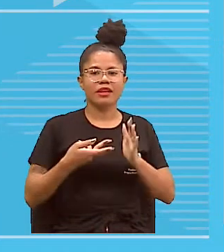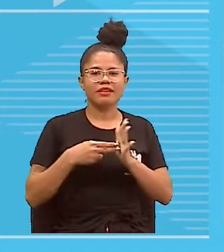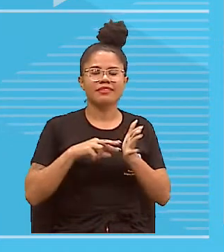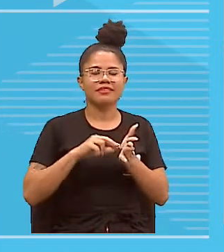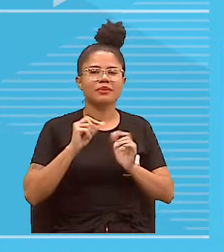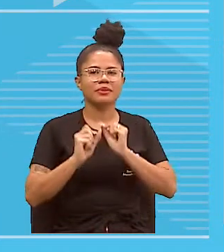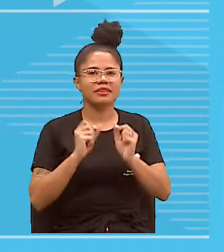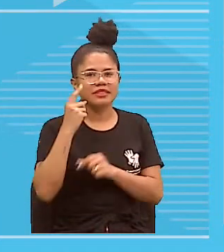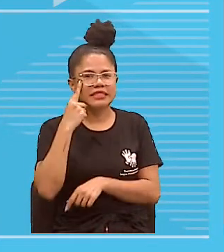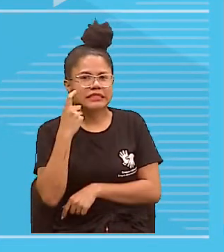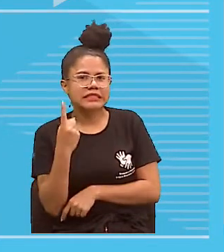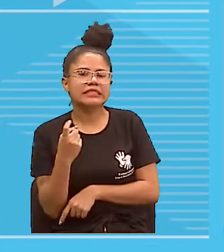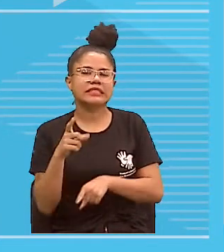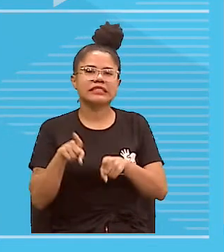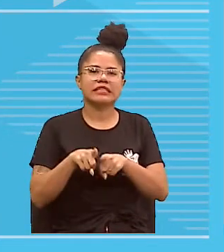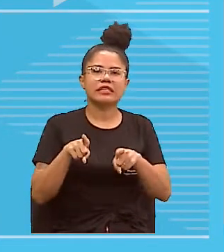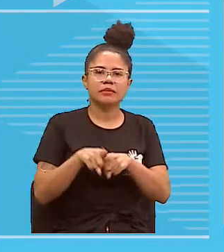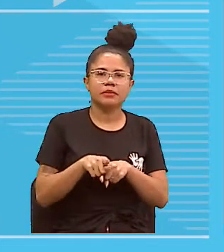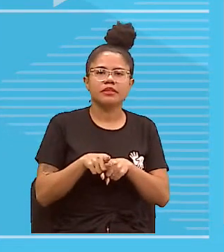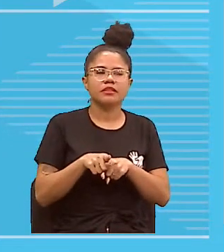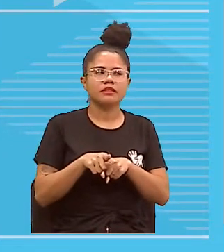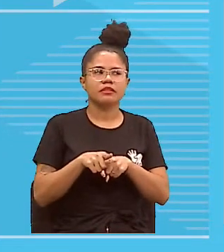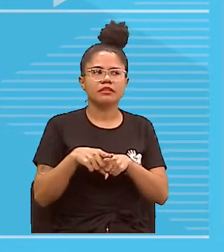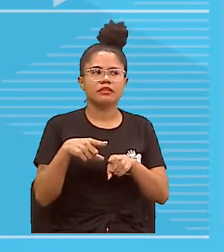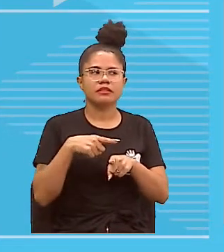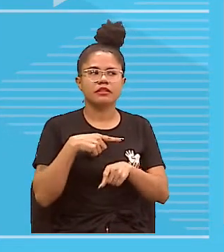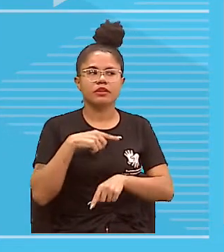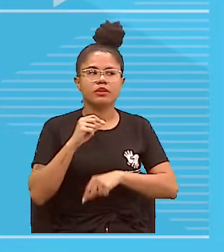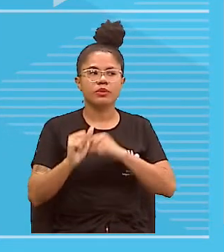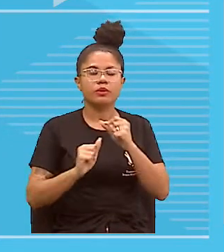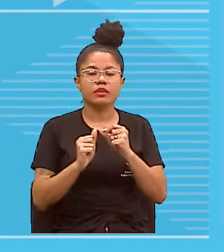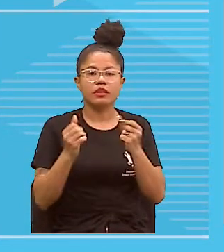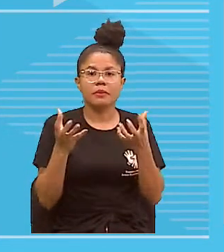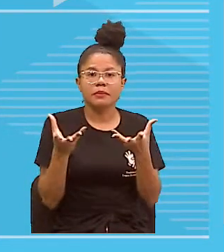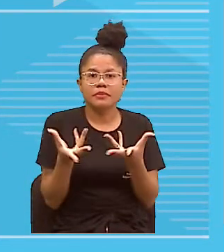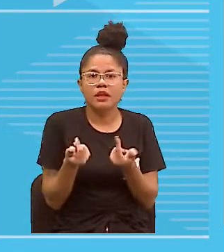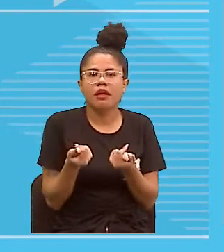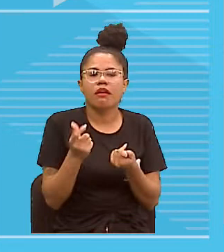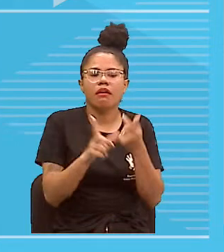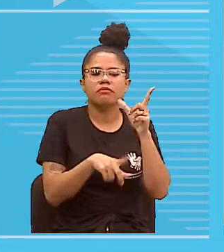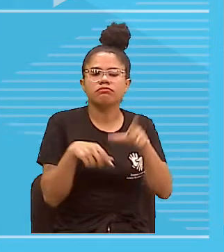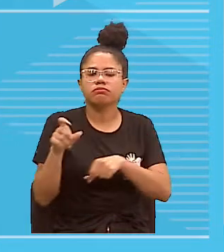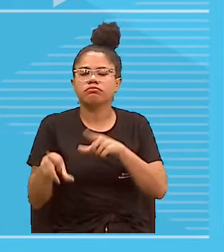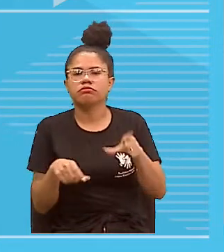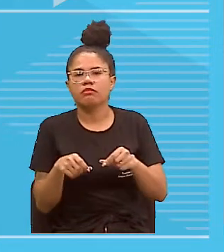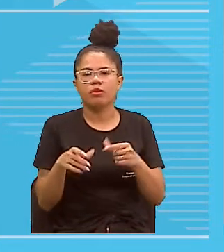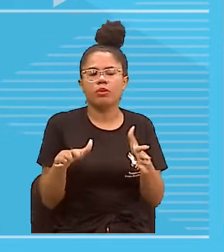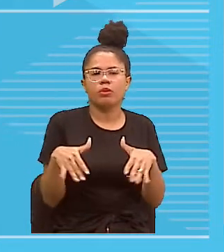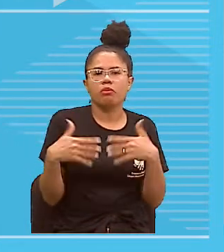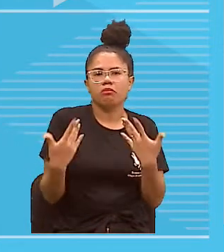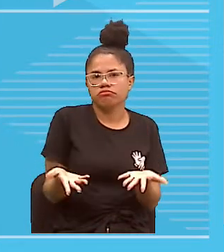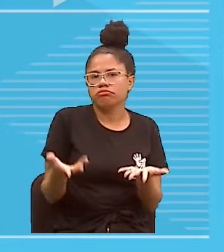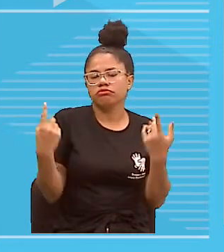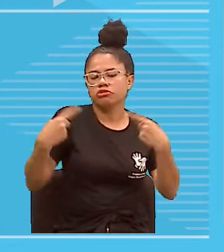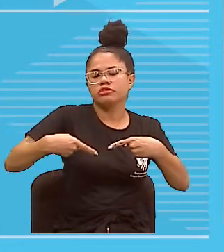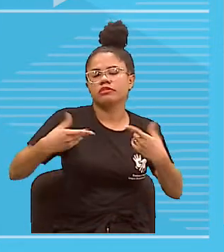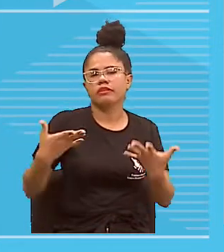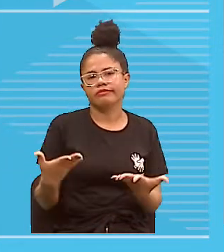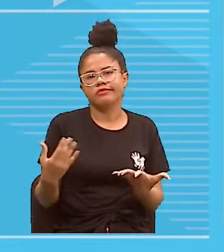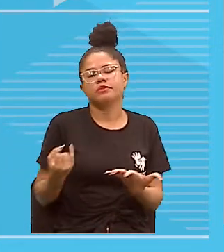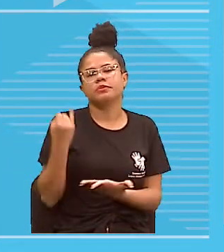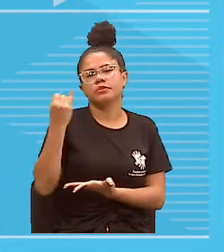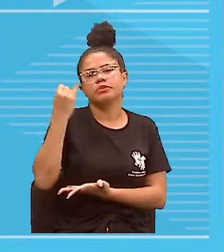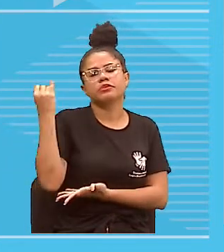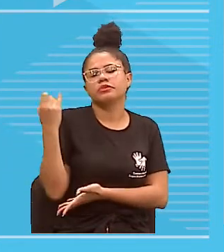é interessante também que aquele jovem tenha a capacidade de decidir sobre questões pertinentes à